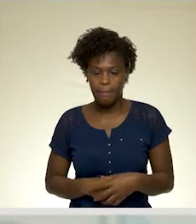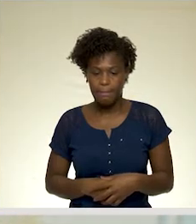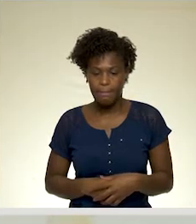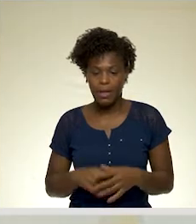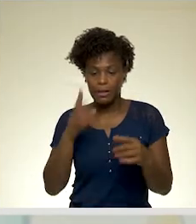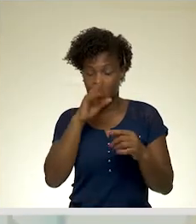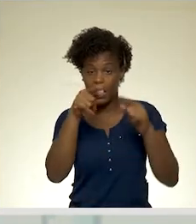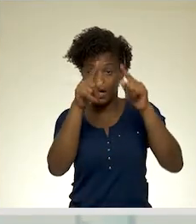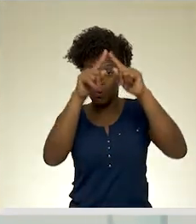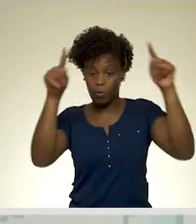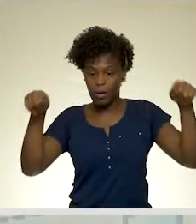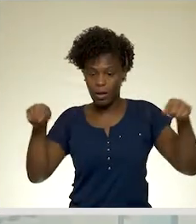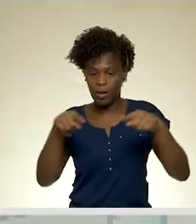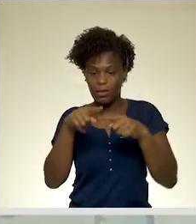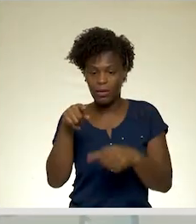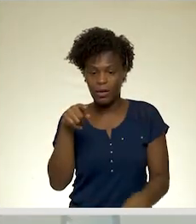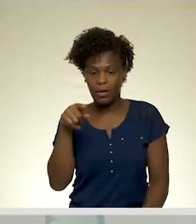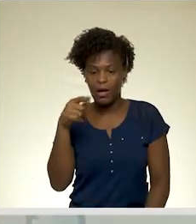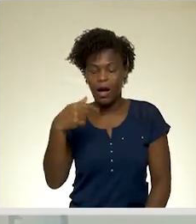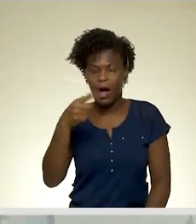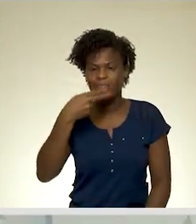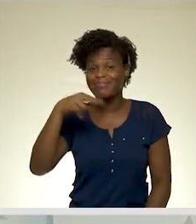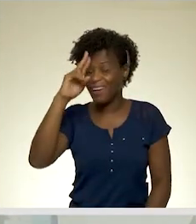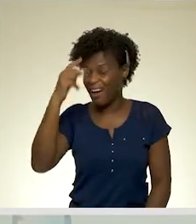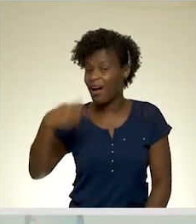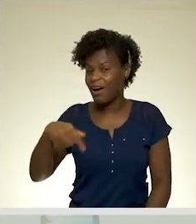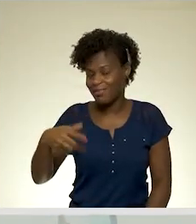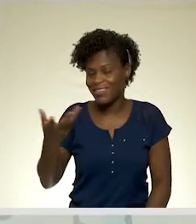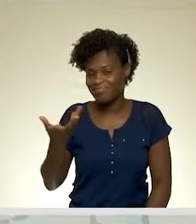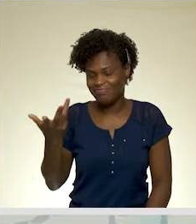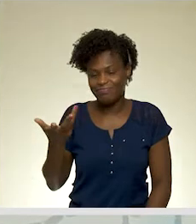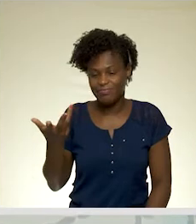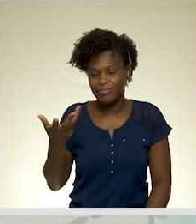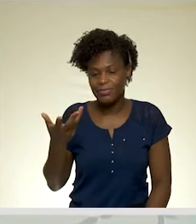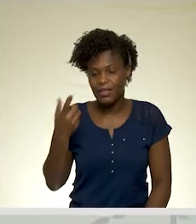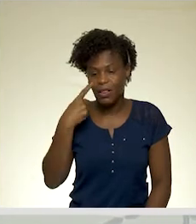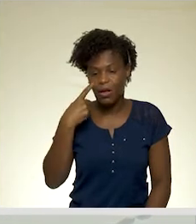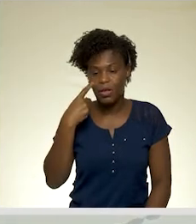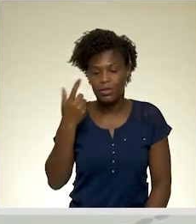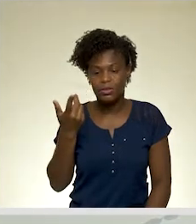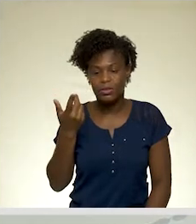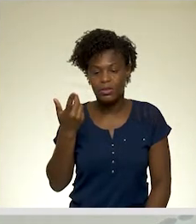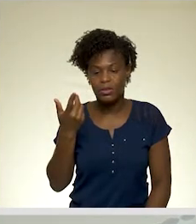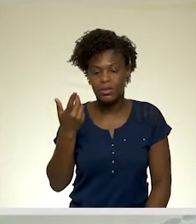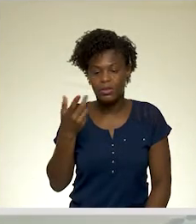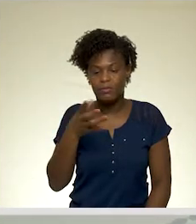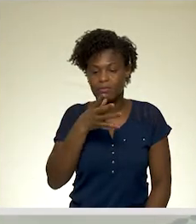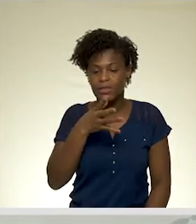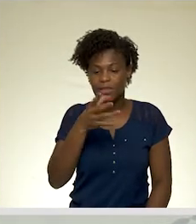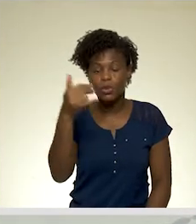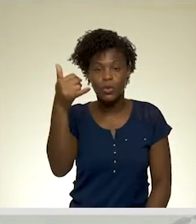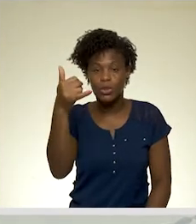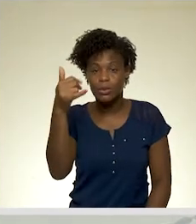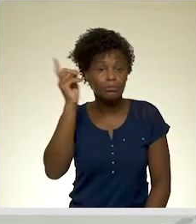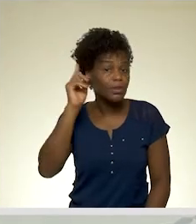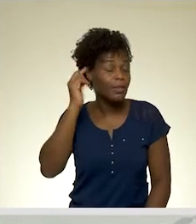Passando para o quadro, em vez de 2, houve um lapso. Copiei menos 2. Mas o importante